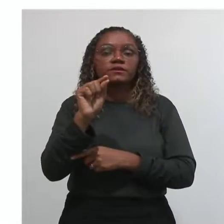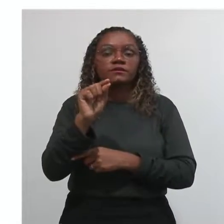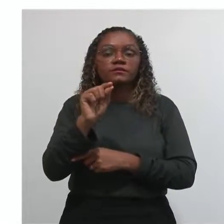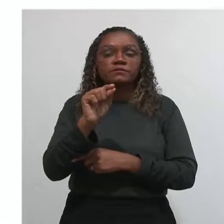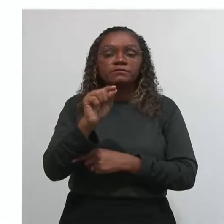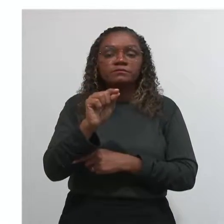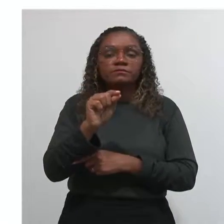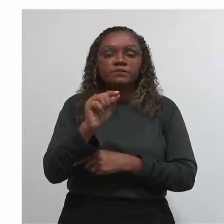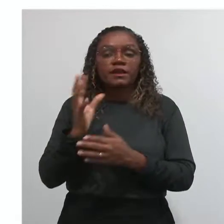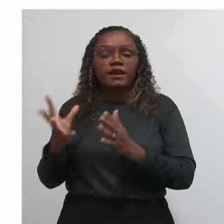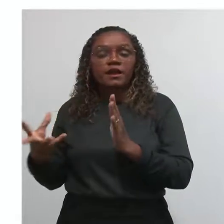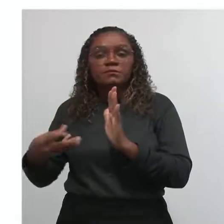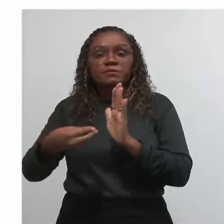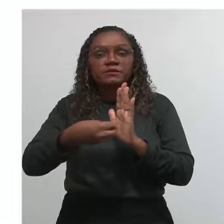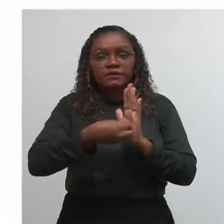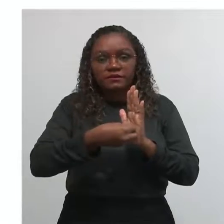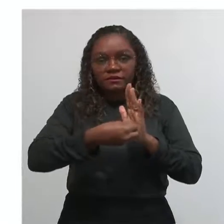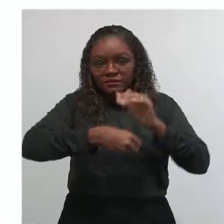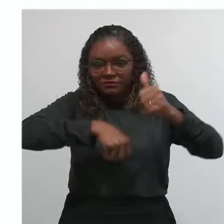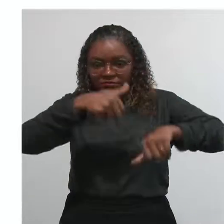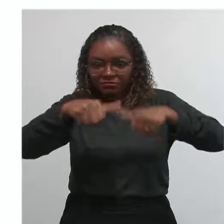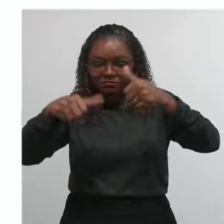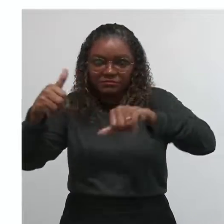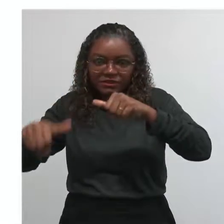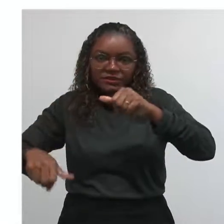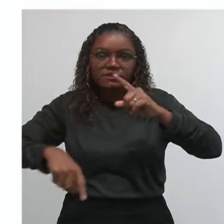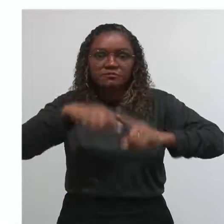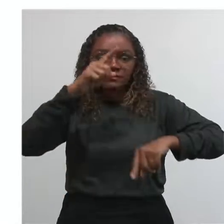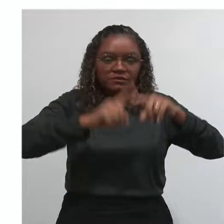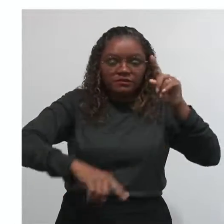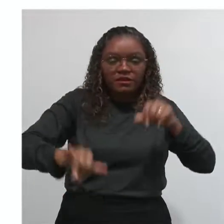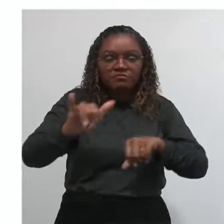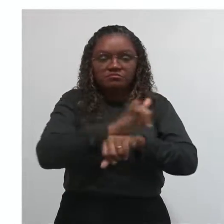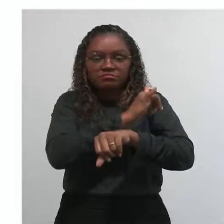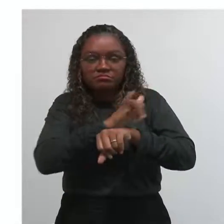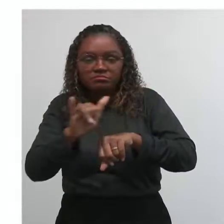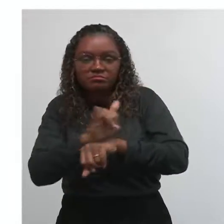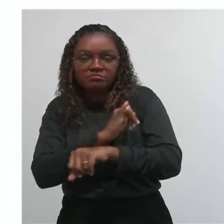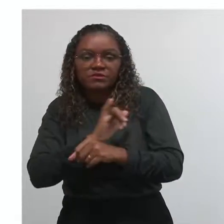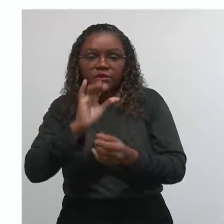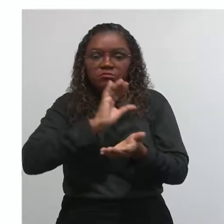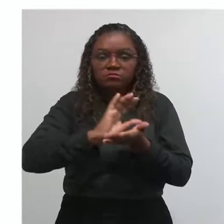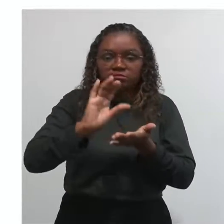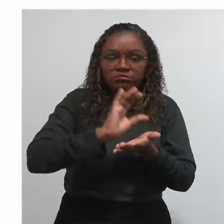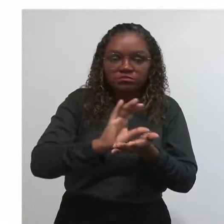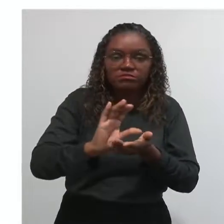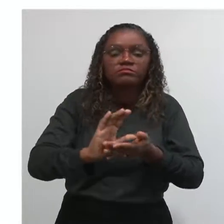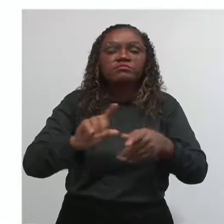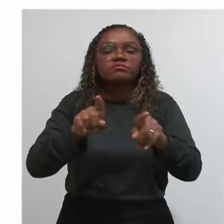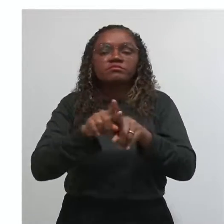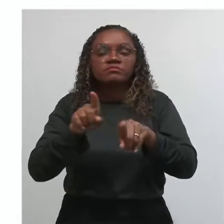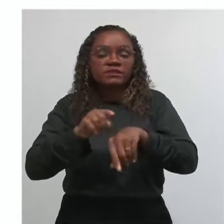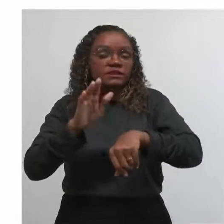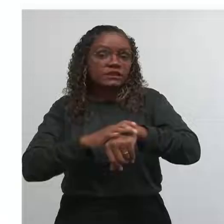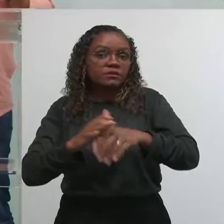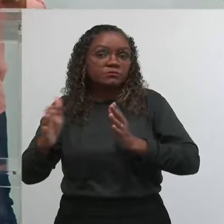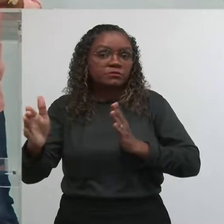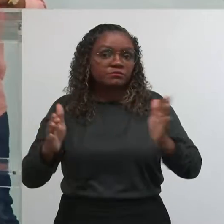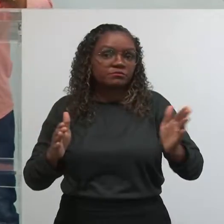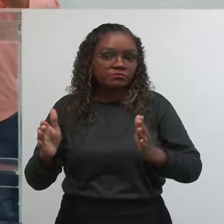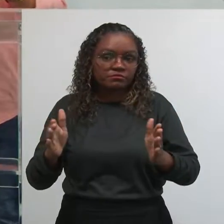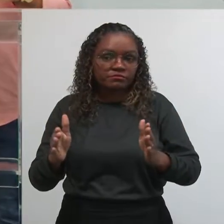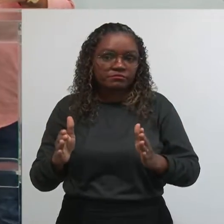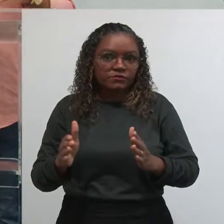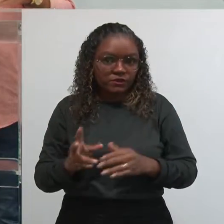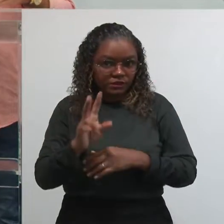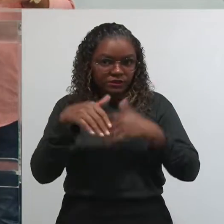abordagens avaliativas, diferentes instrumentos, recursos e tempos de operação. Então, como eu já falei, ela vai acontecer ao longo de